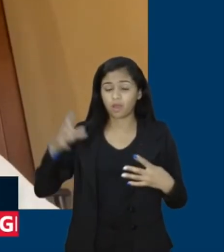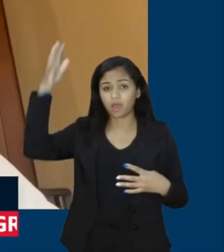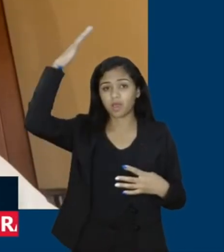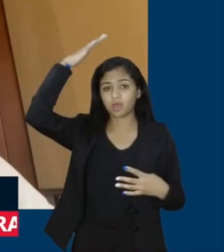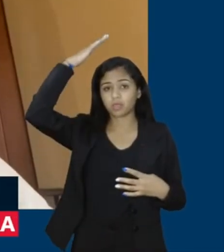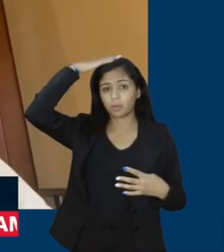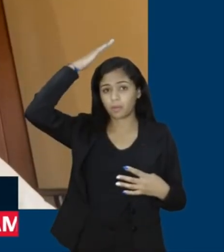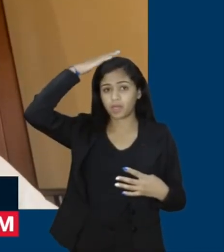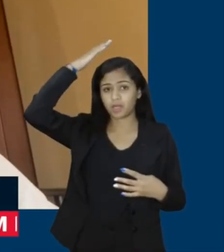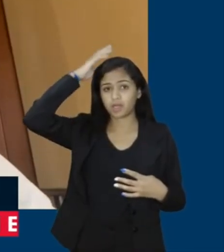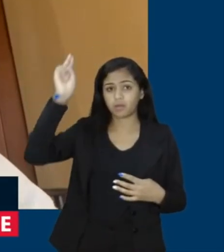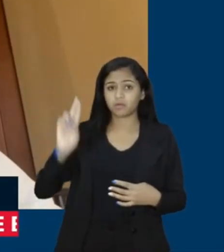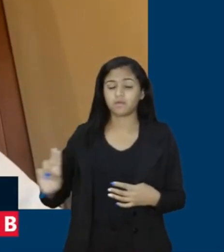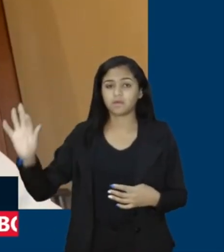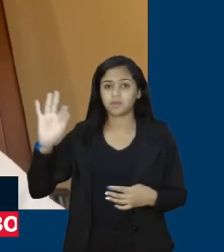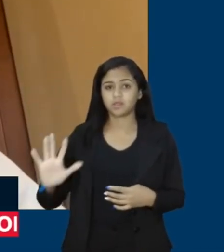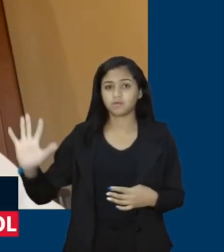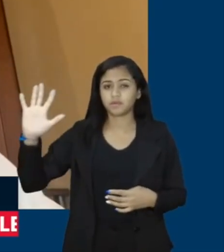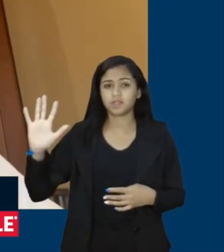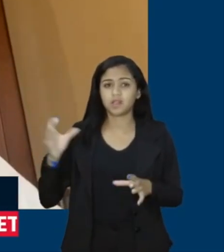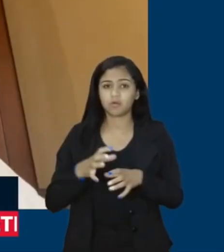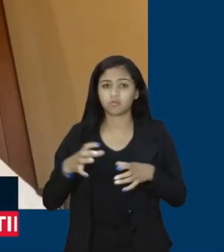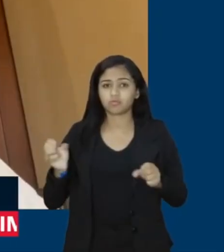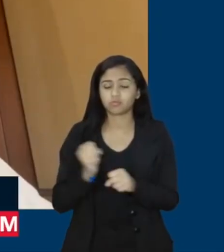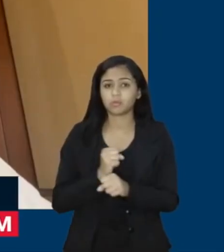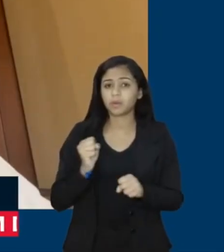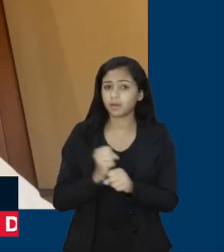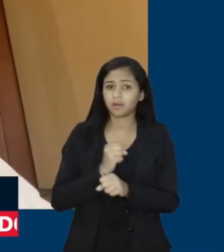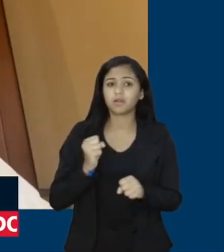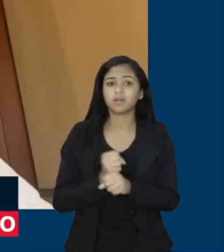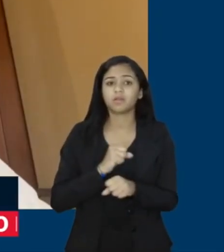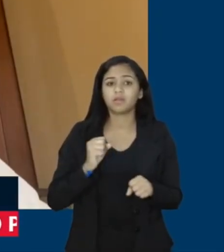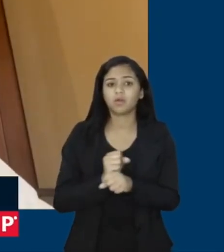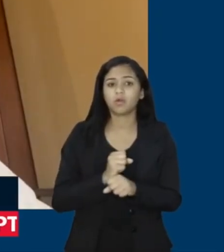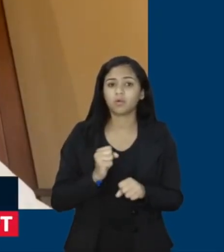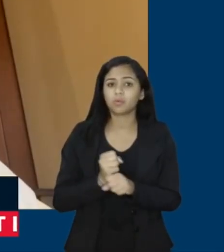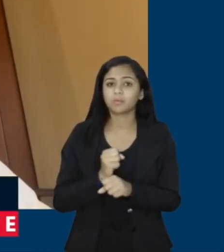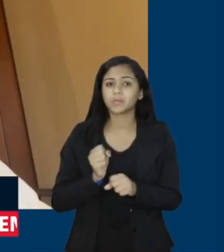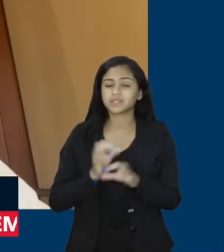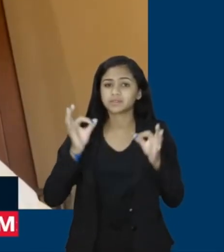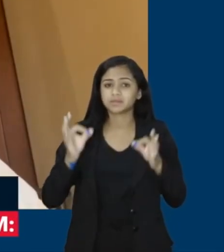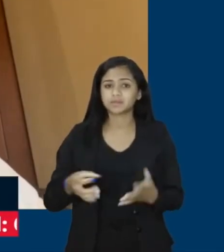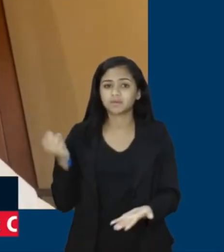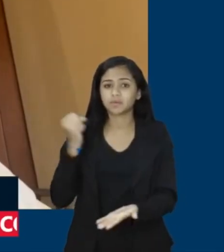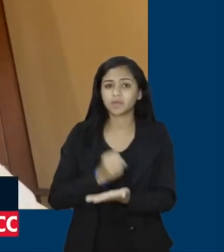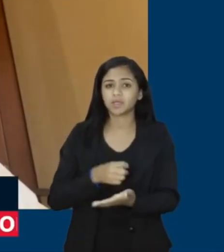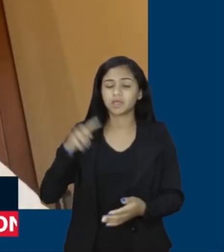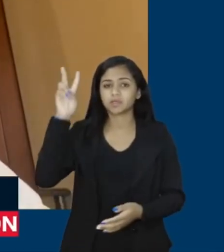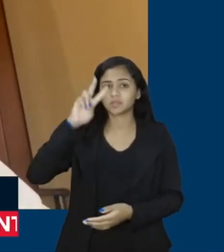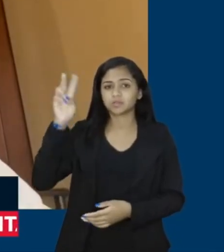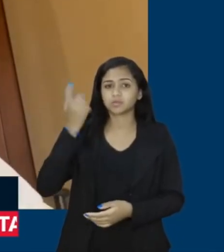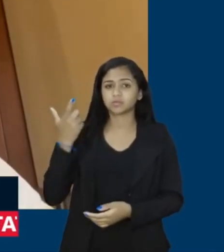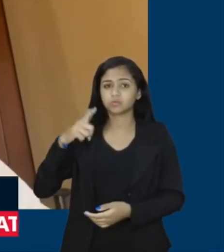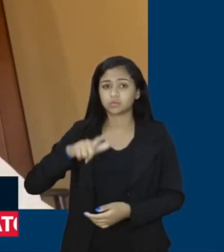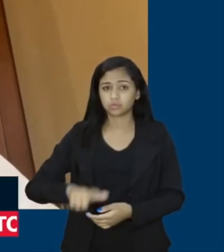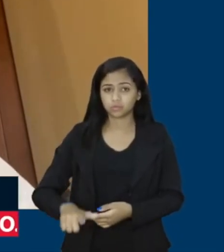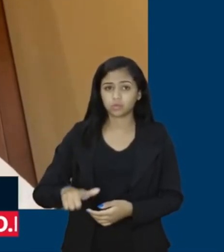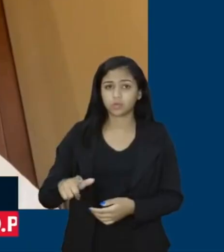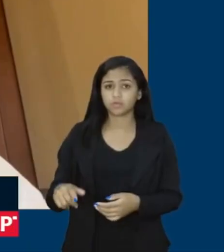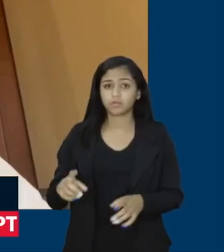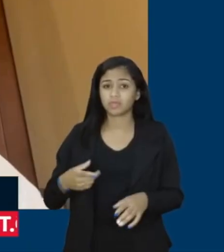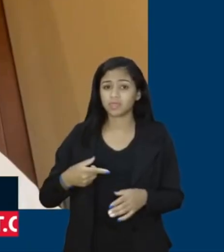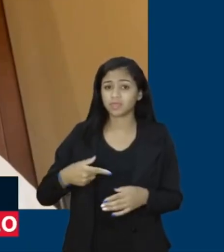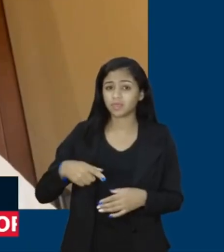universidades federais, um conjunto grande de obras que com certeza vai marcar a história novamente, depois de